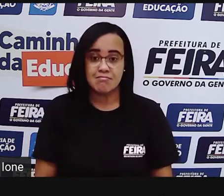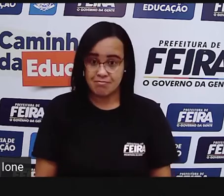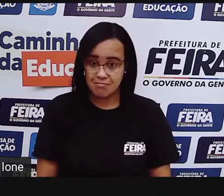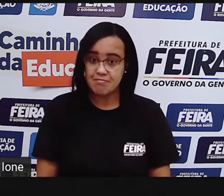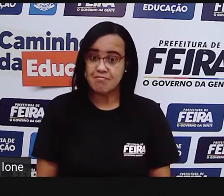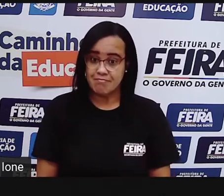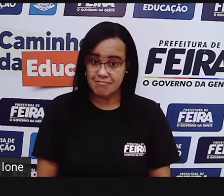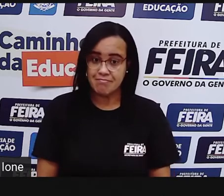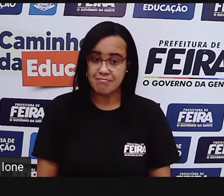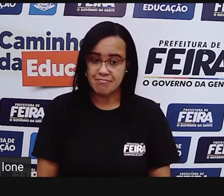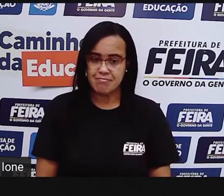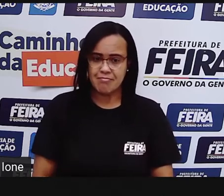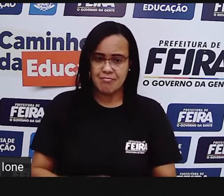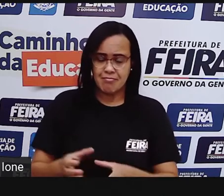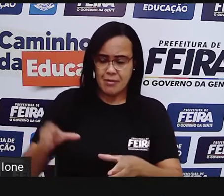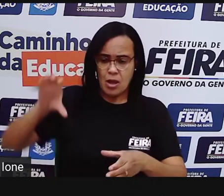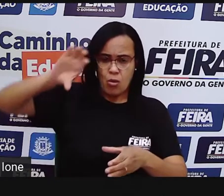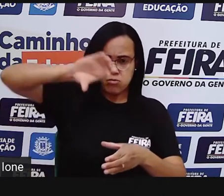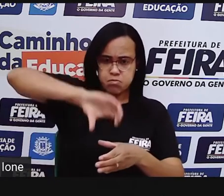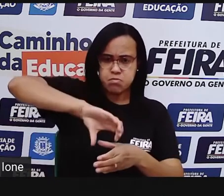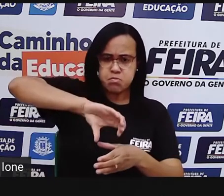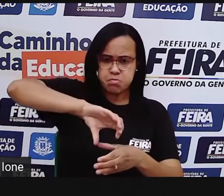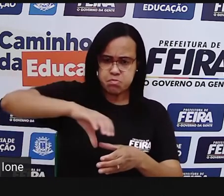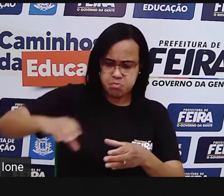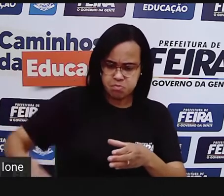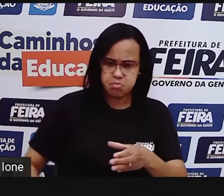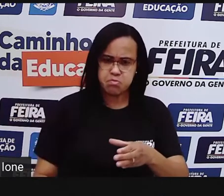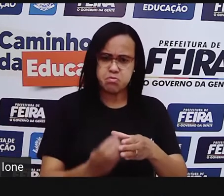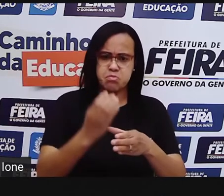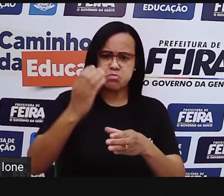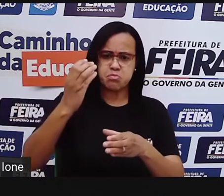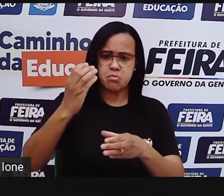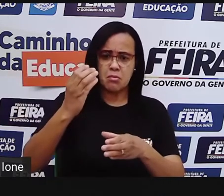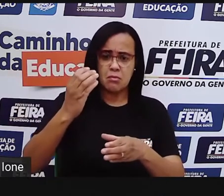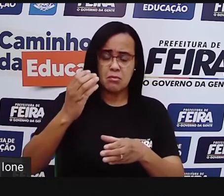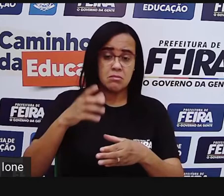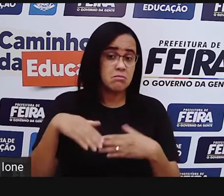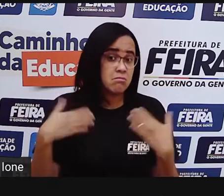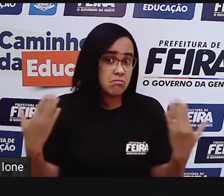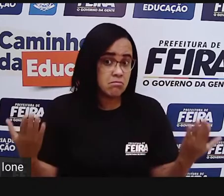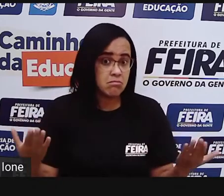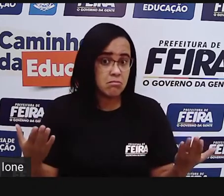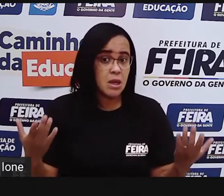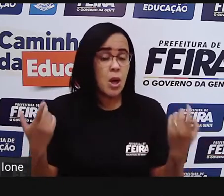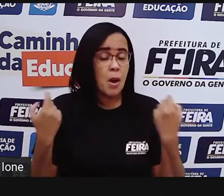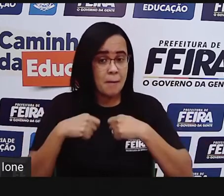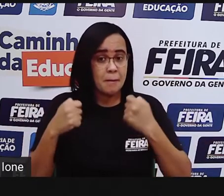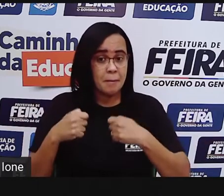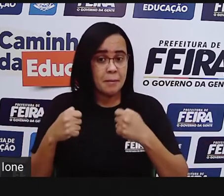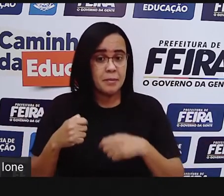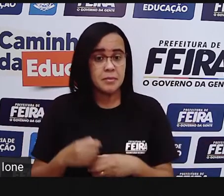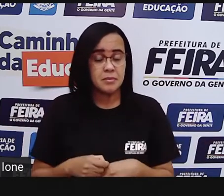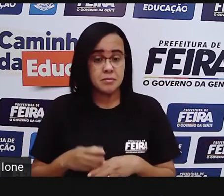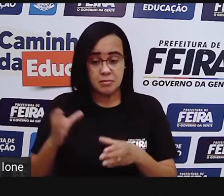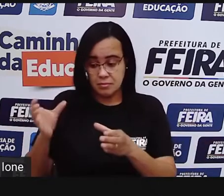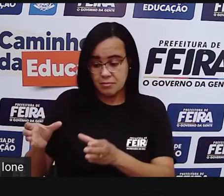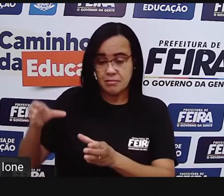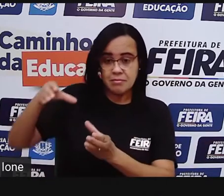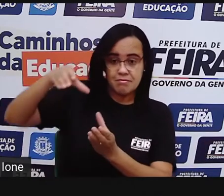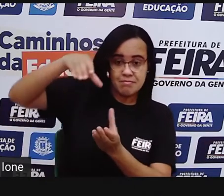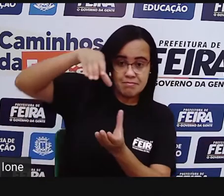Será que eu mergulho o copo aqui? Mas se eu mergulhar o copo aqui, o copo vai molhar. Então eu preciso virar essa água no meu